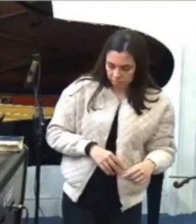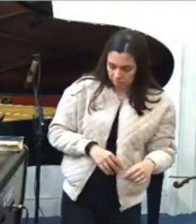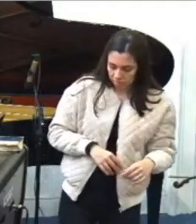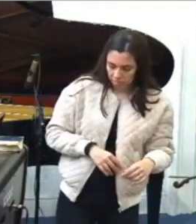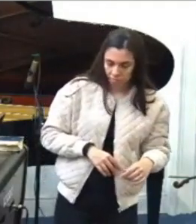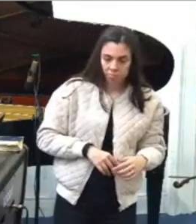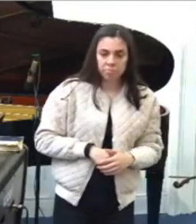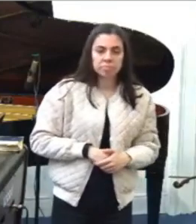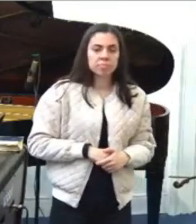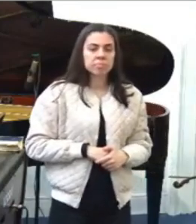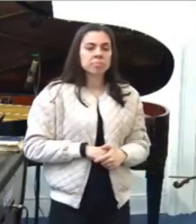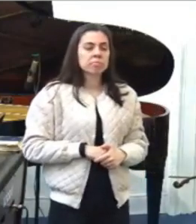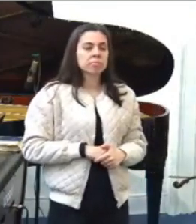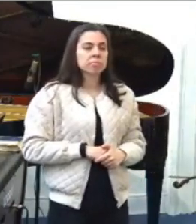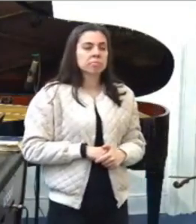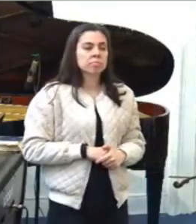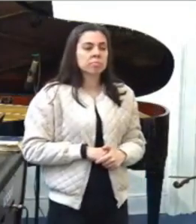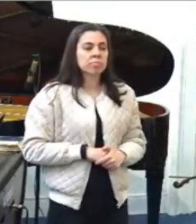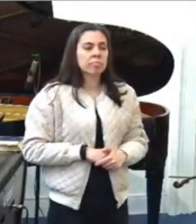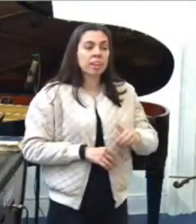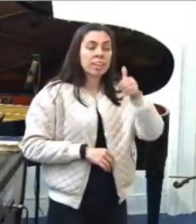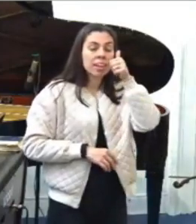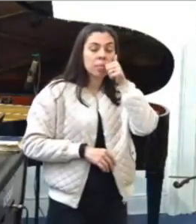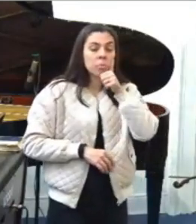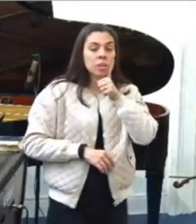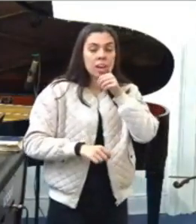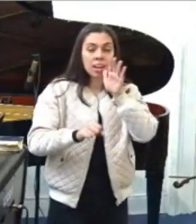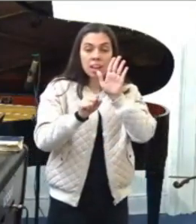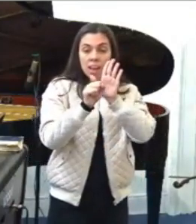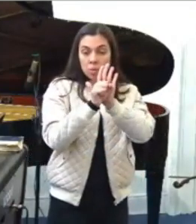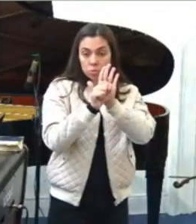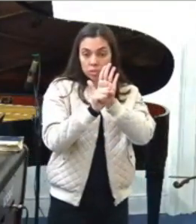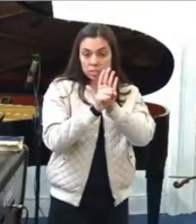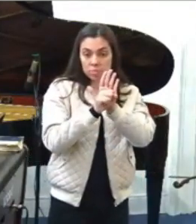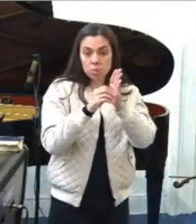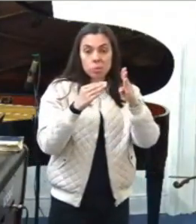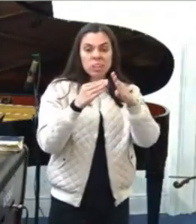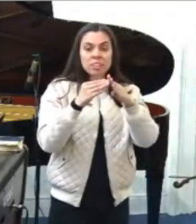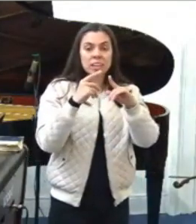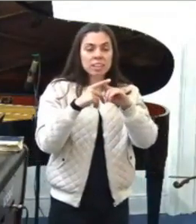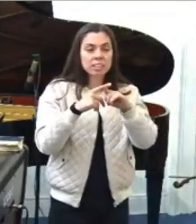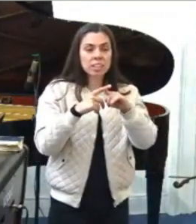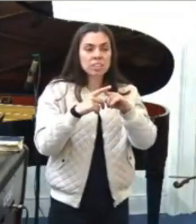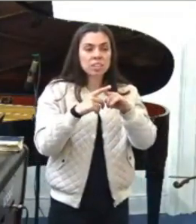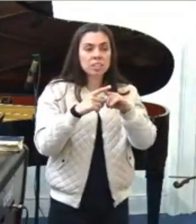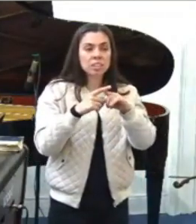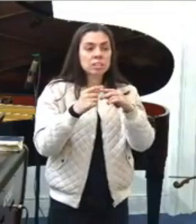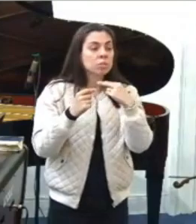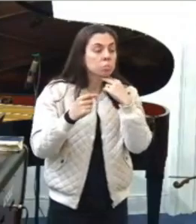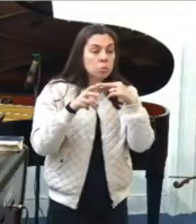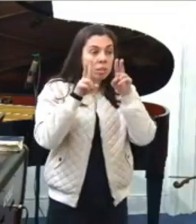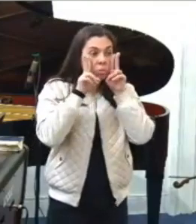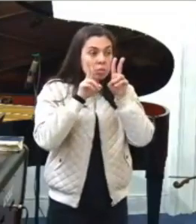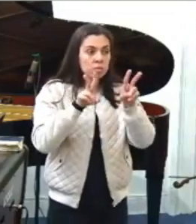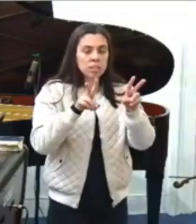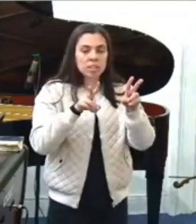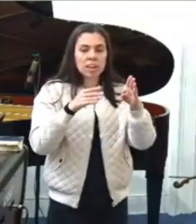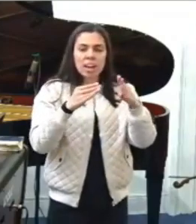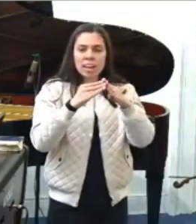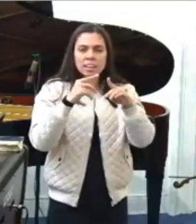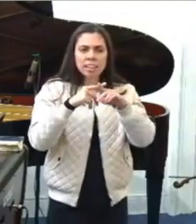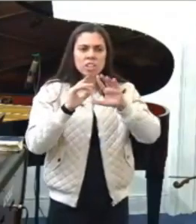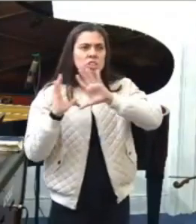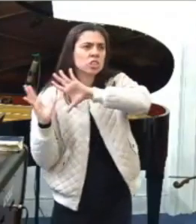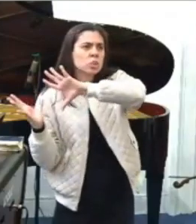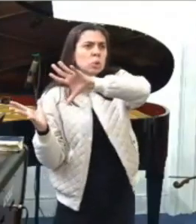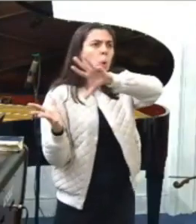um grande sinal no céu, uma mulher vestida do sol. A